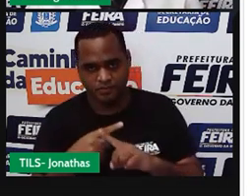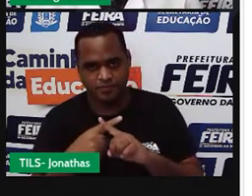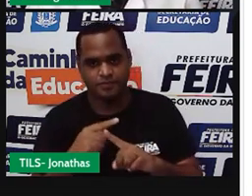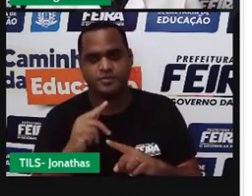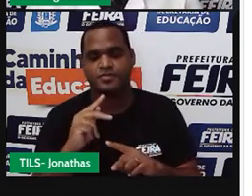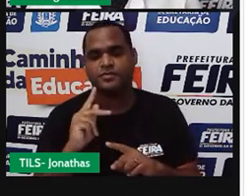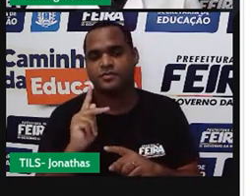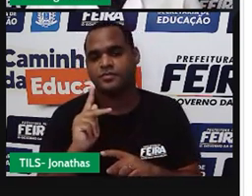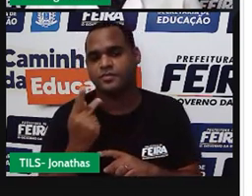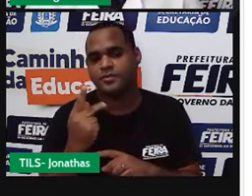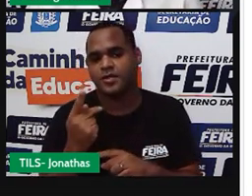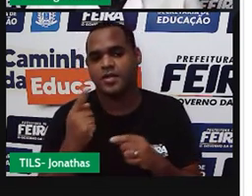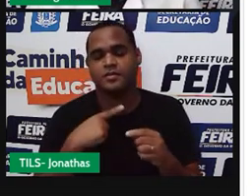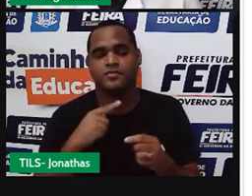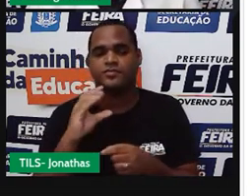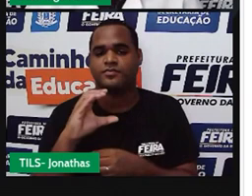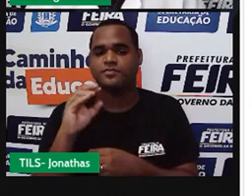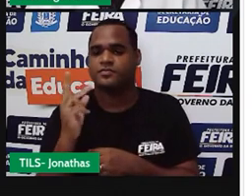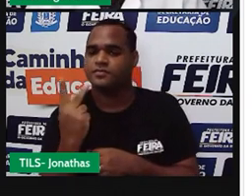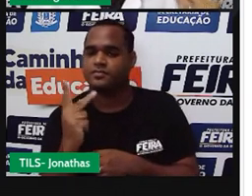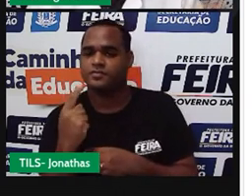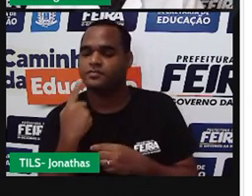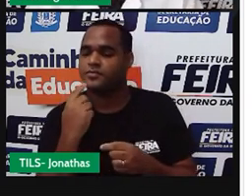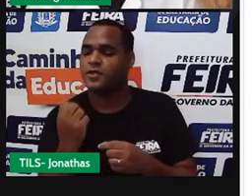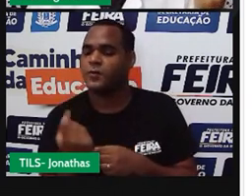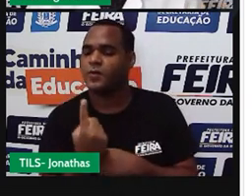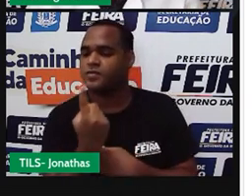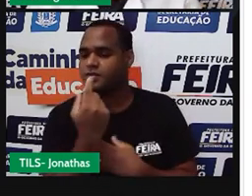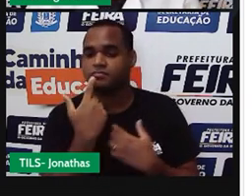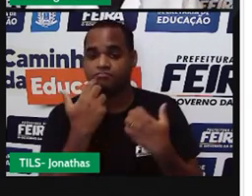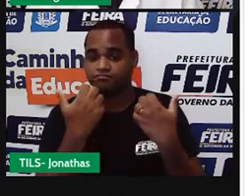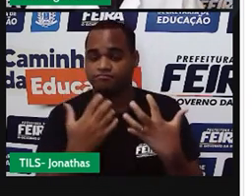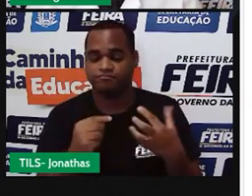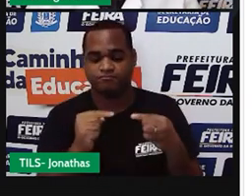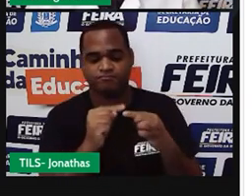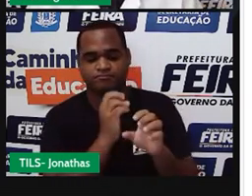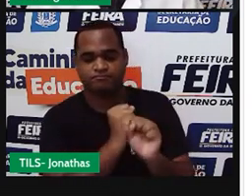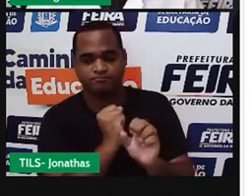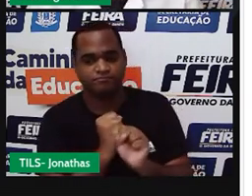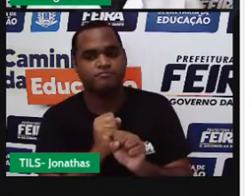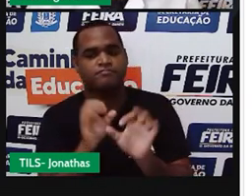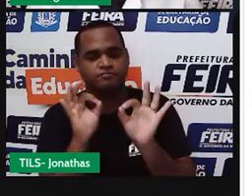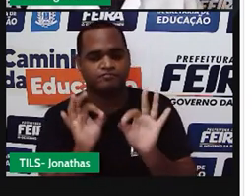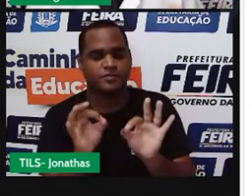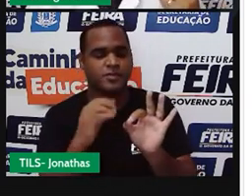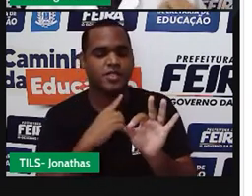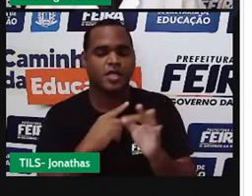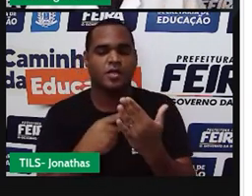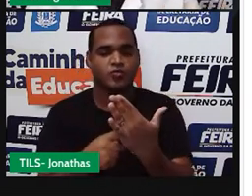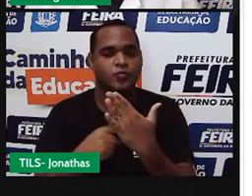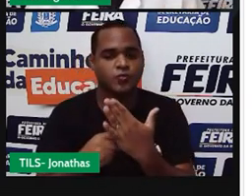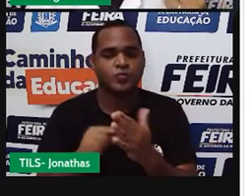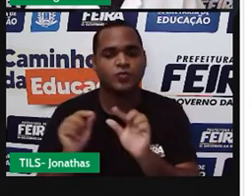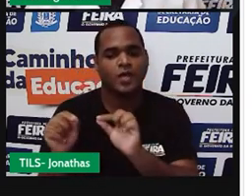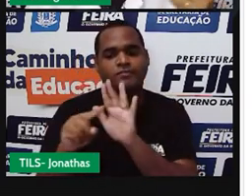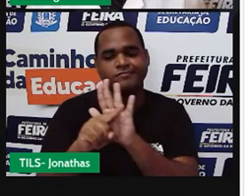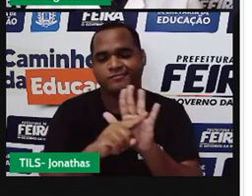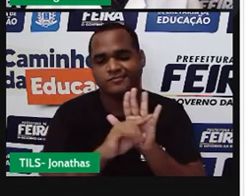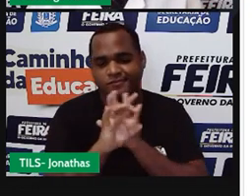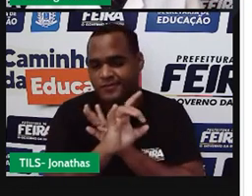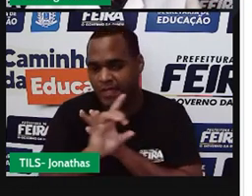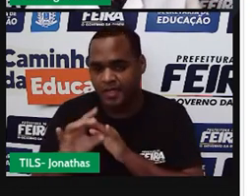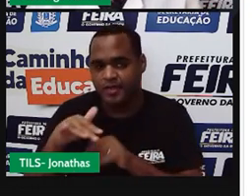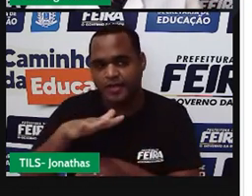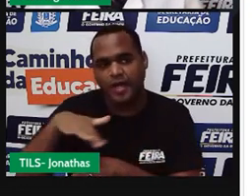que eu tô chamando o DH certo essa fórmula azinha serve para calcular a área